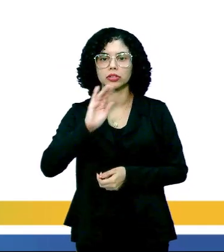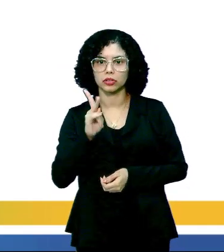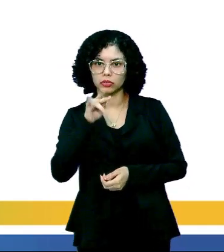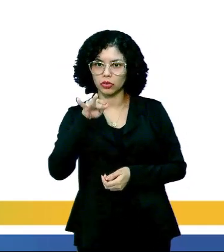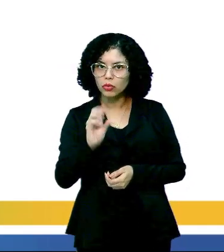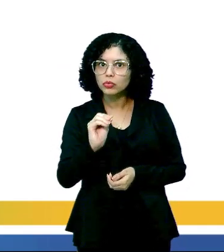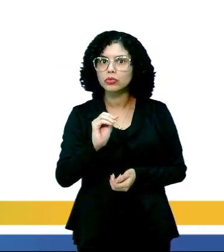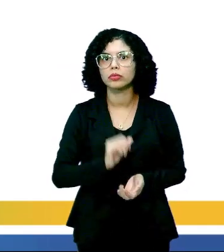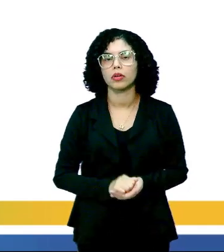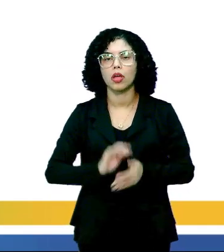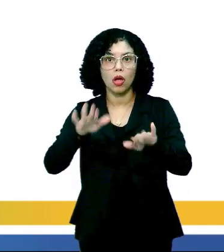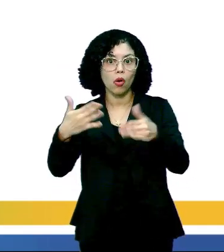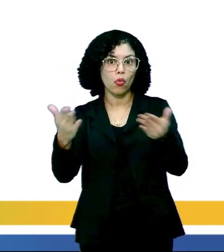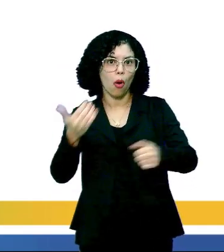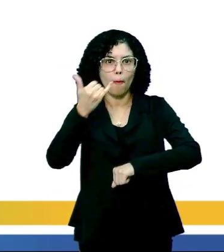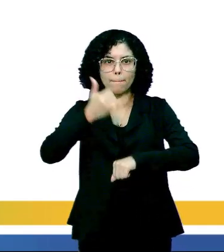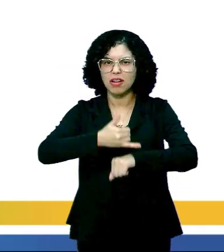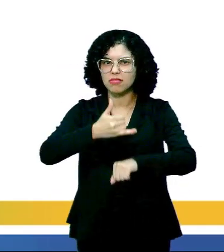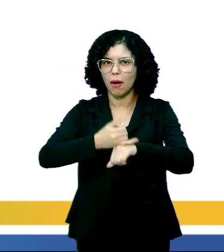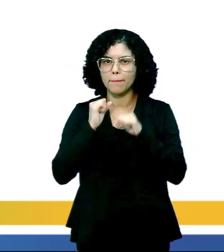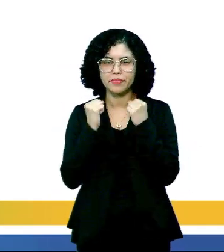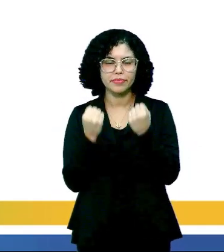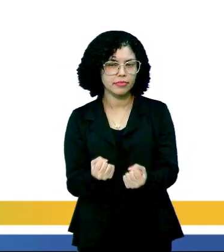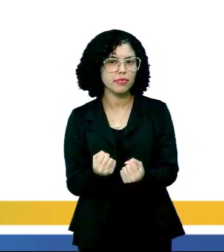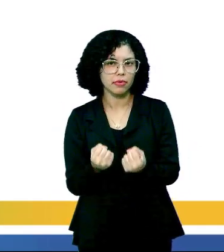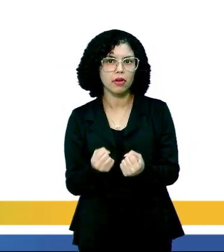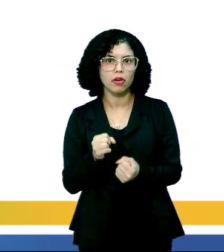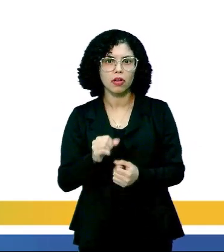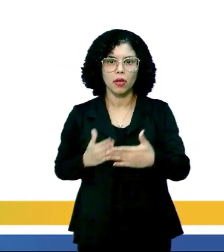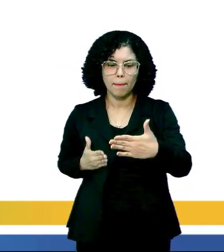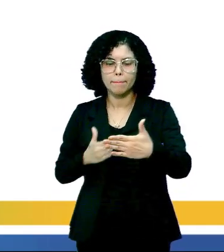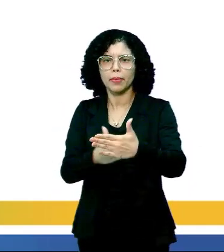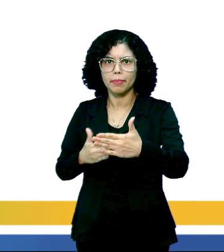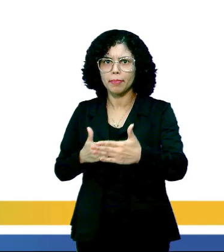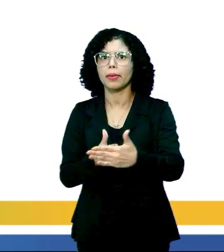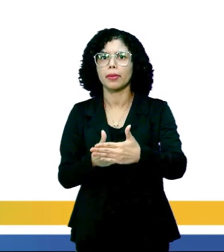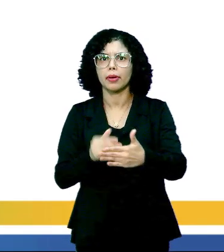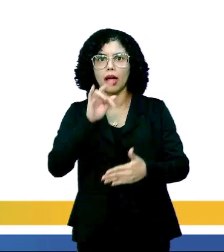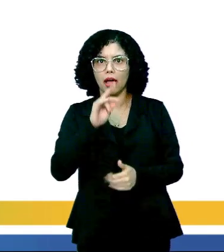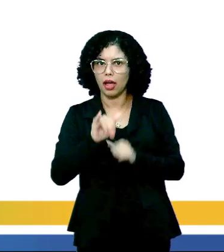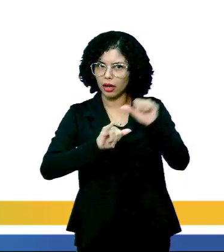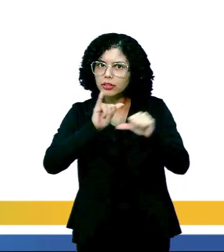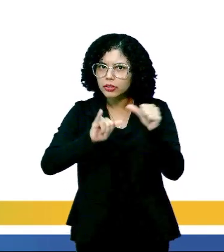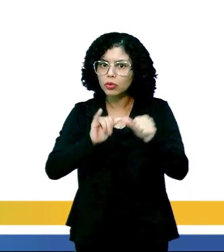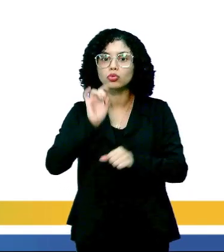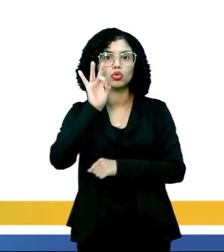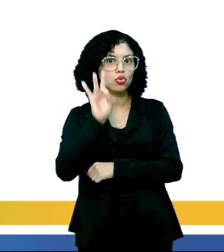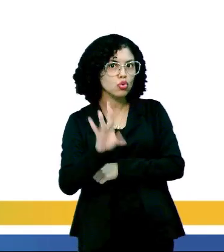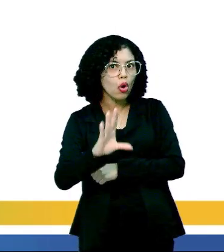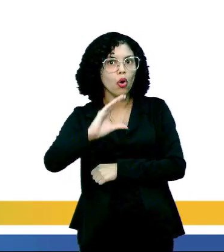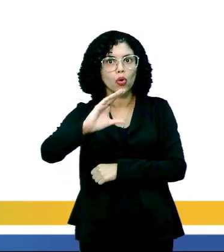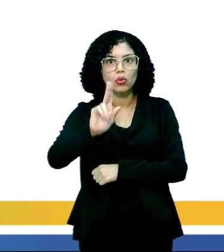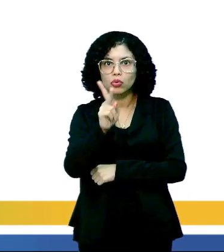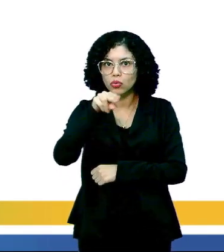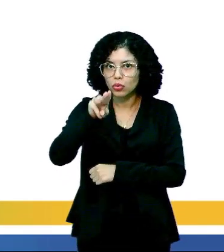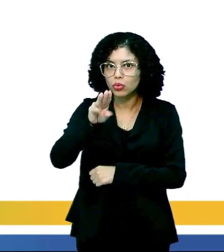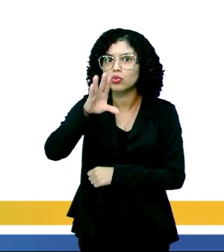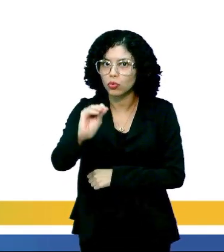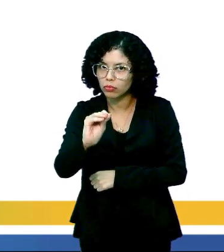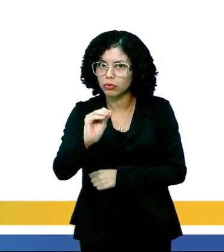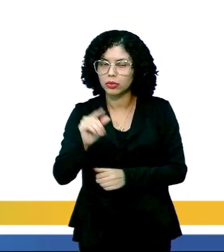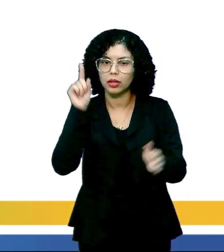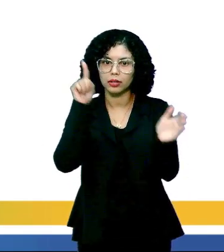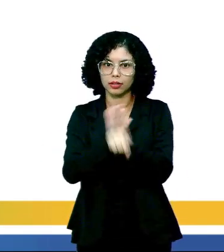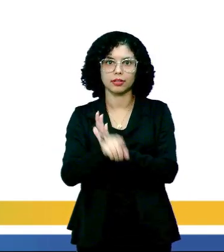tá, pessoal? Qual metal pesado capaz de reter a radiação? Chumbo. Lembrando que o Enem ele não vai te fazer